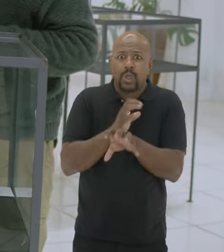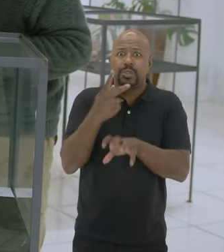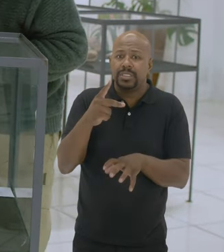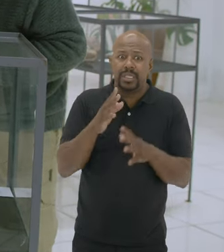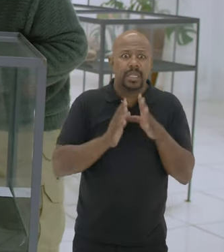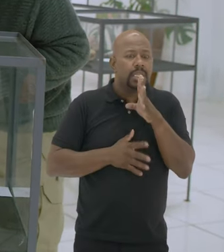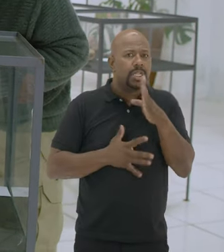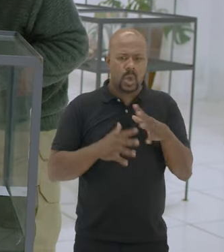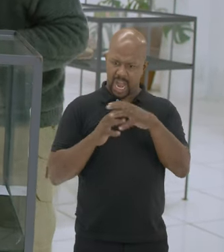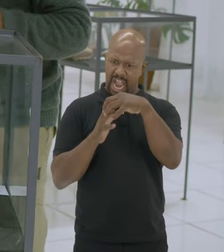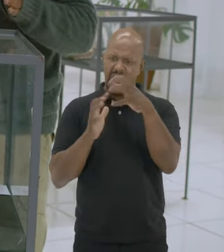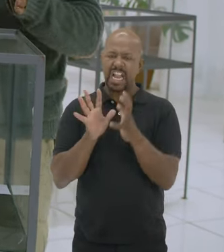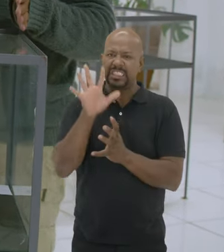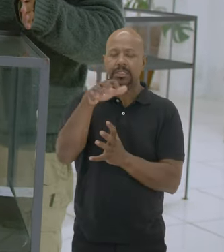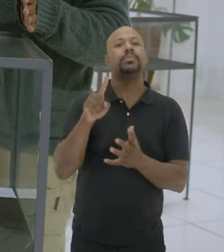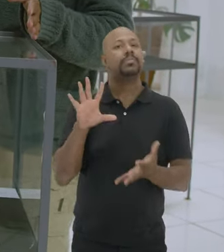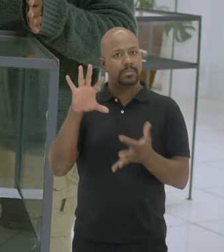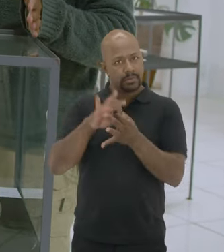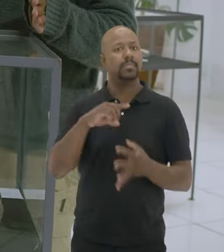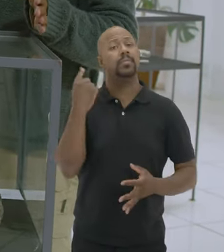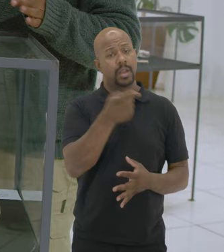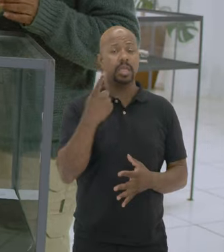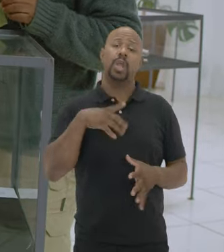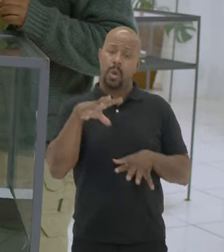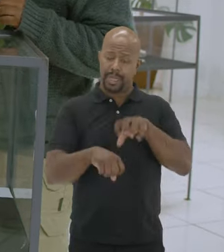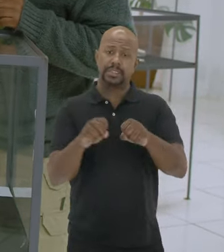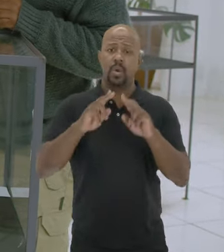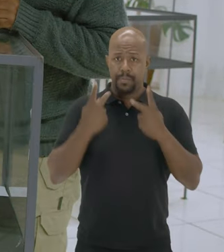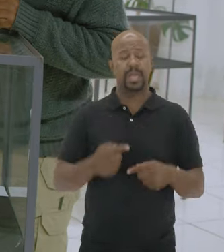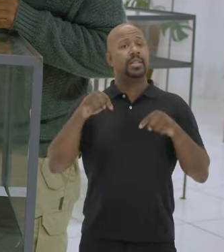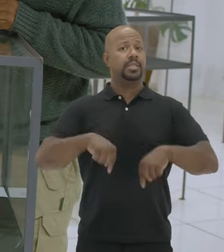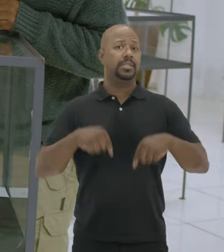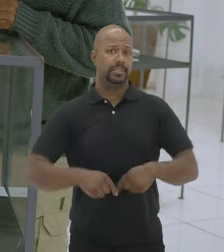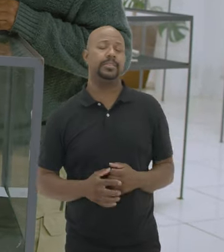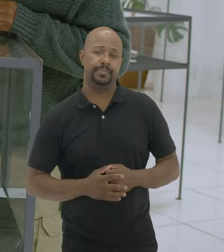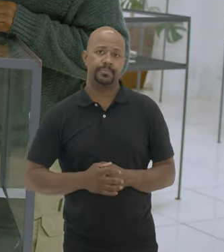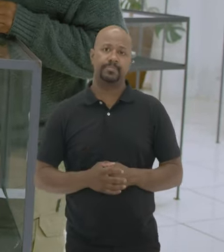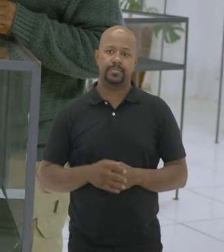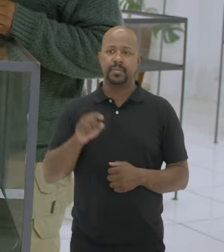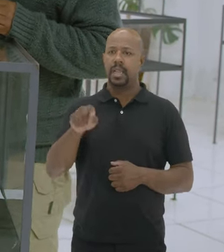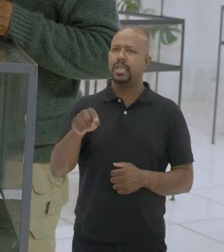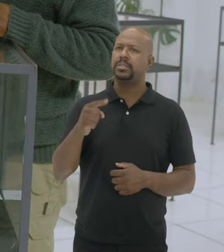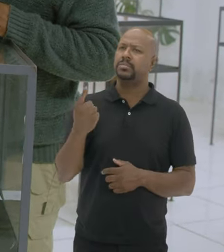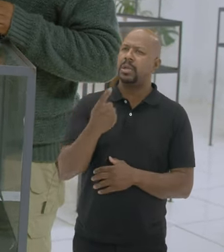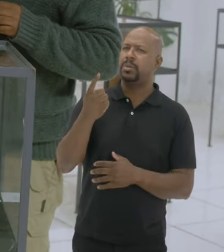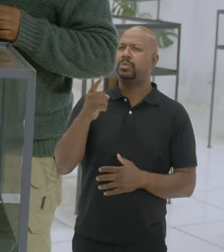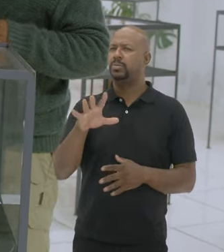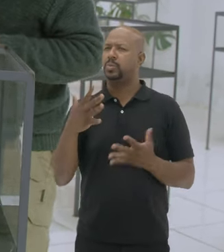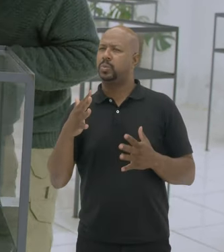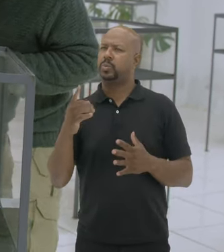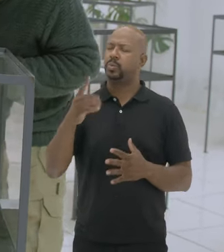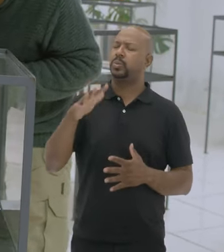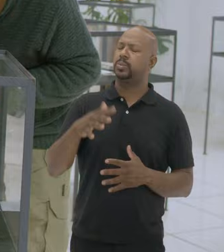gente isso aqui tá associado com a nossa ocupação humana aqui megatério tinha um tamanho de um fogão